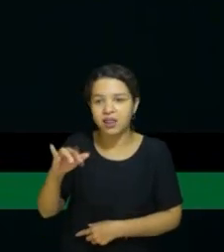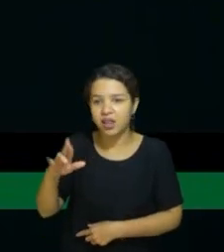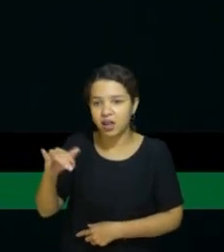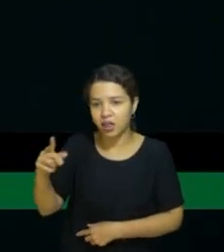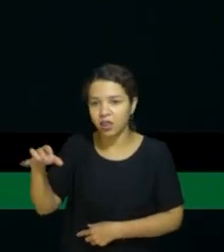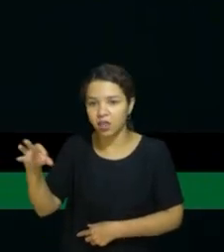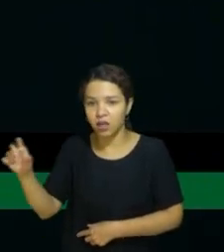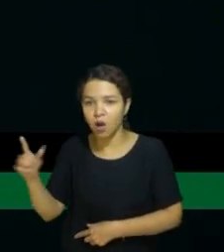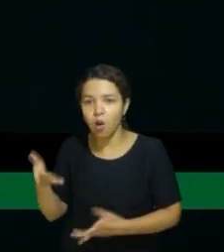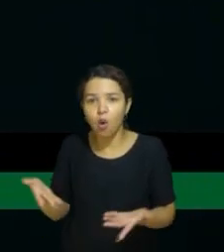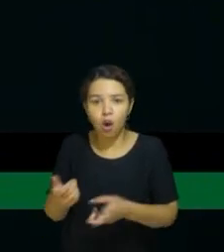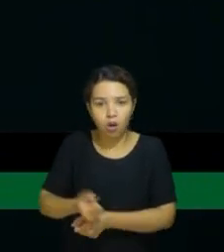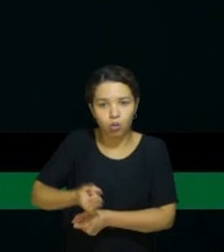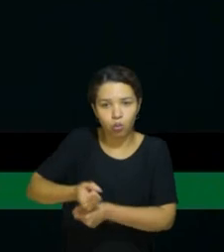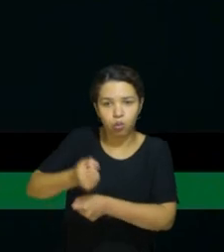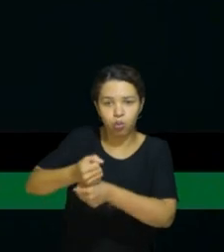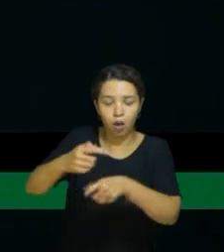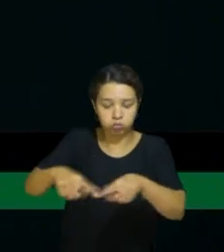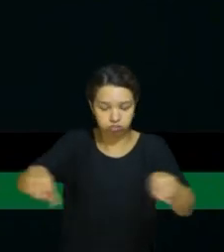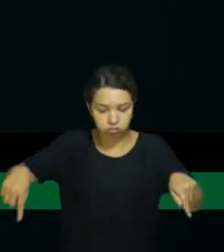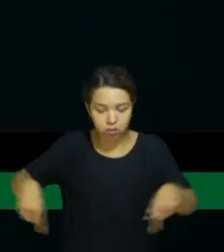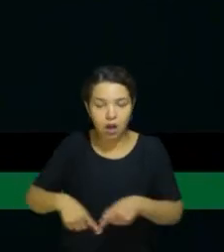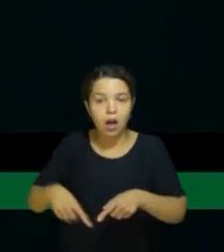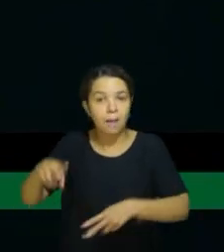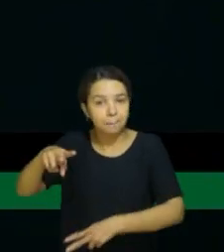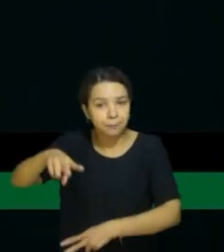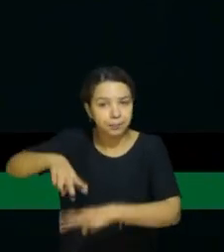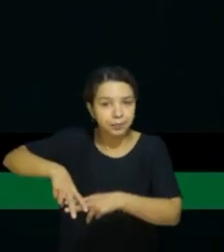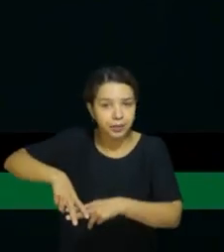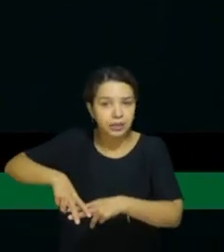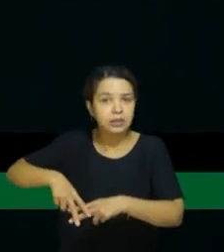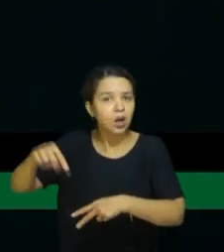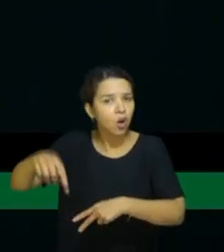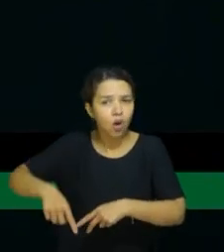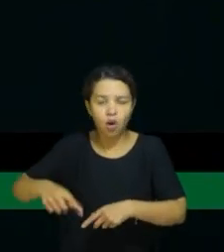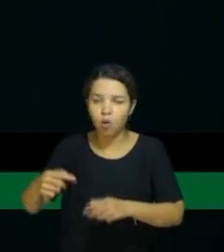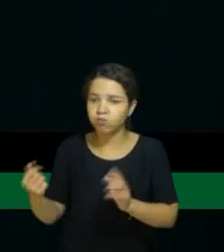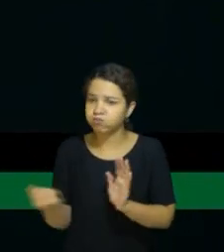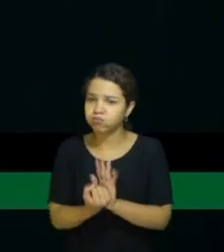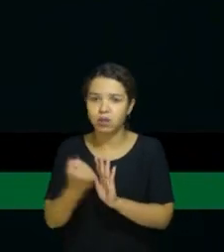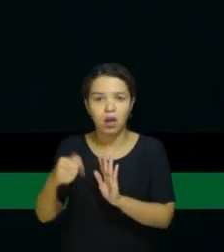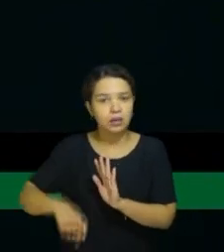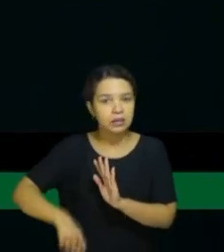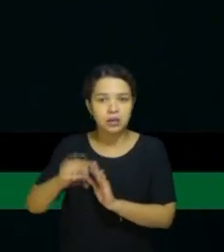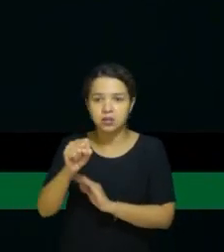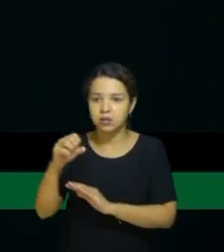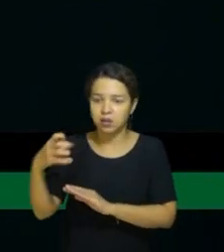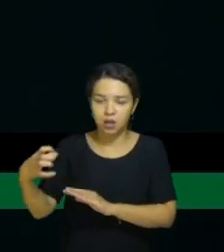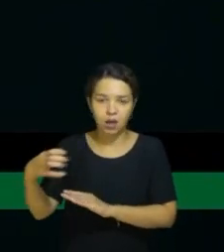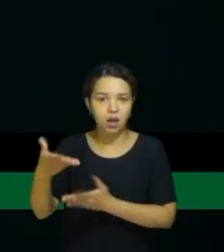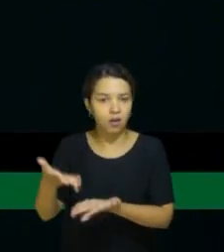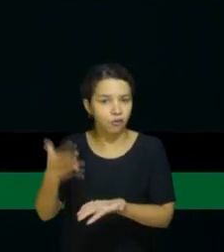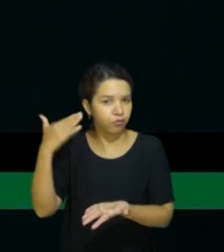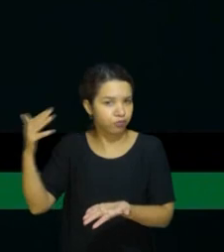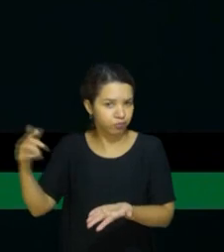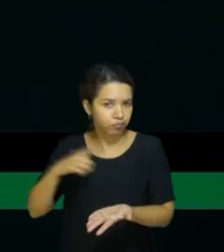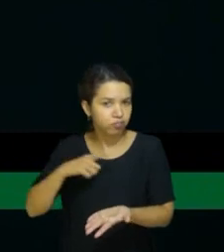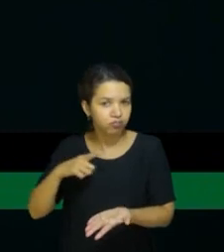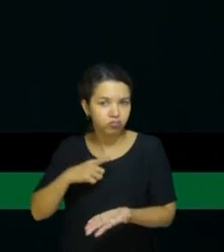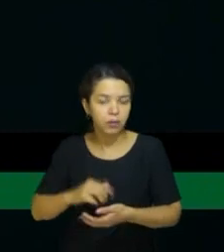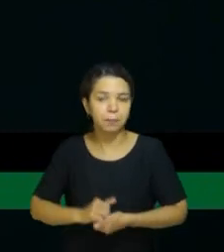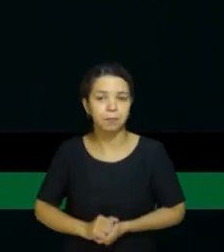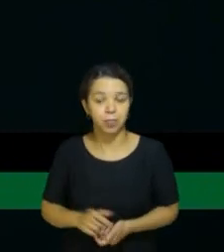hoje nós construímos um complexo prisional que é um referência pro Estado de Santa Catarina nós estamos